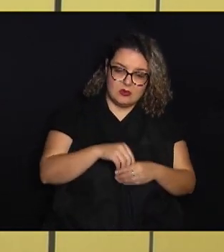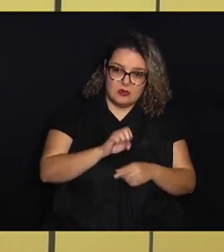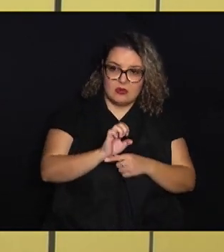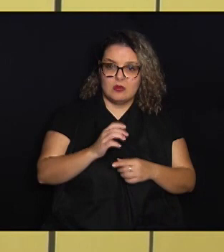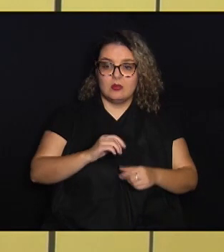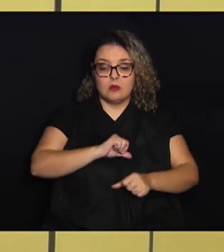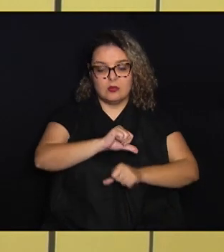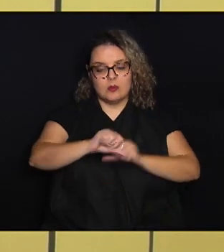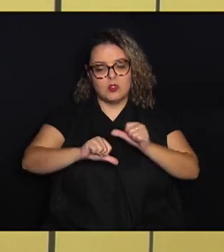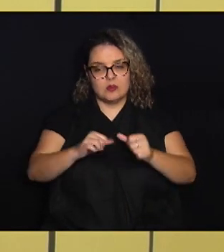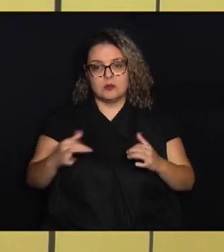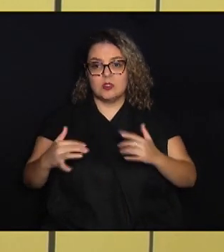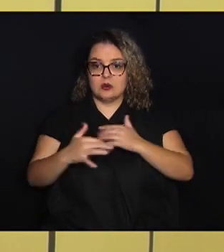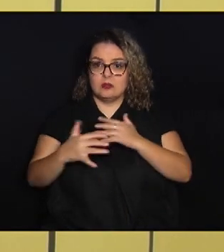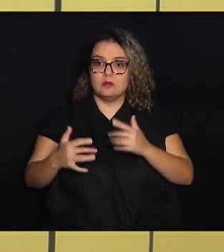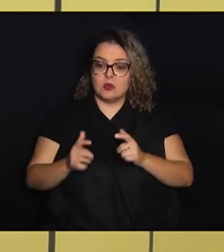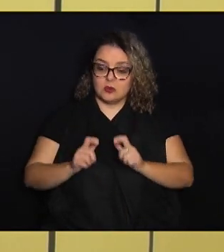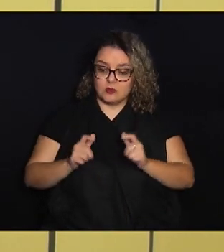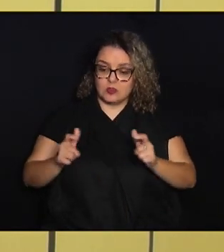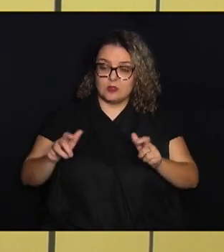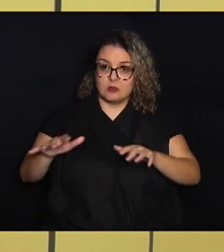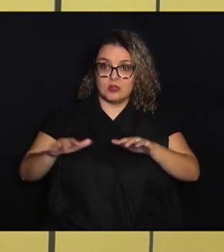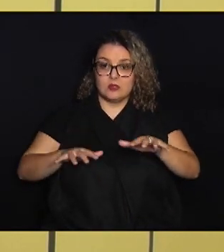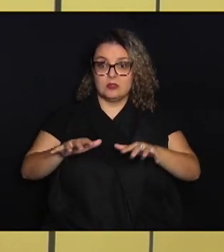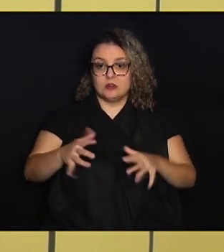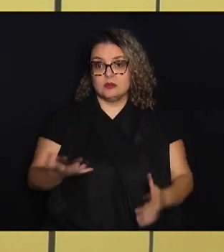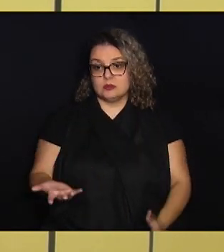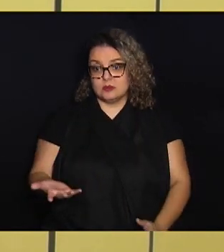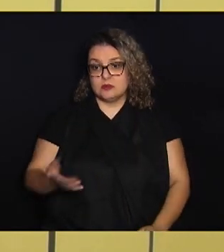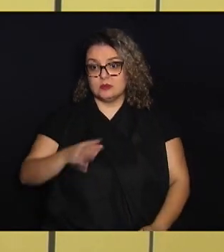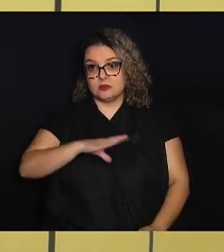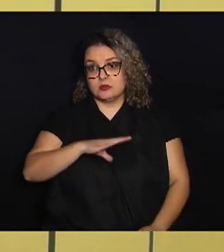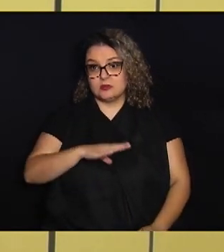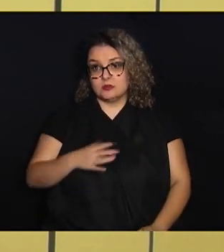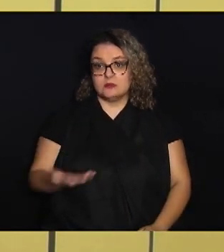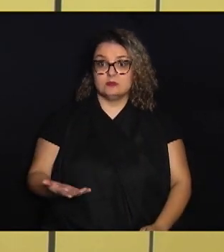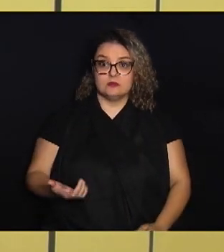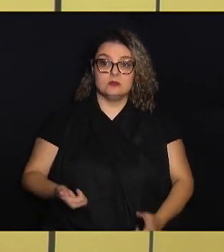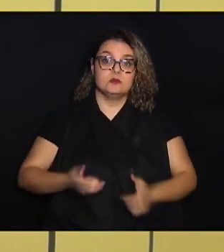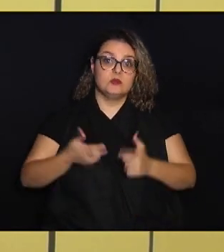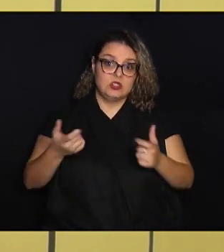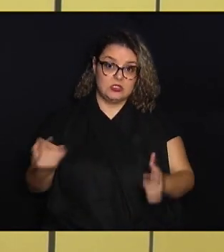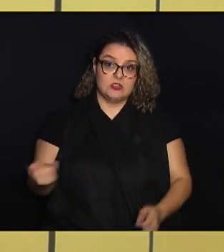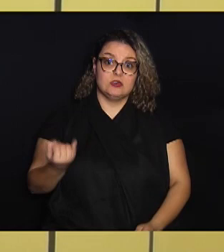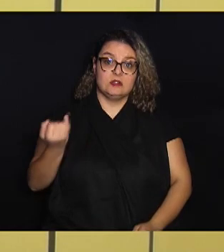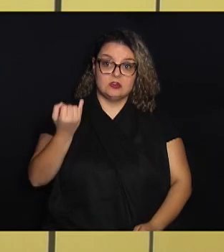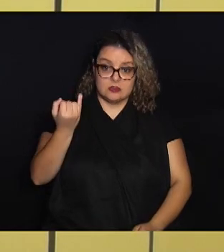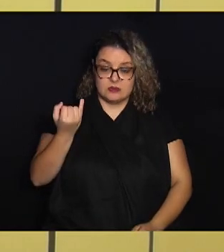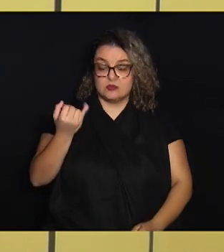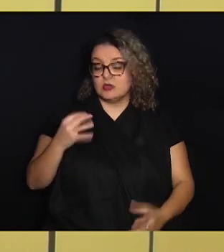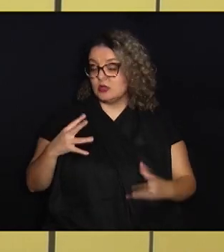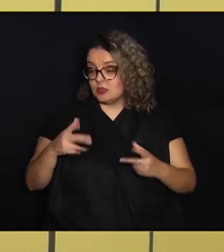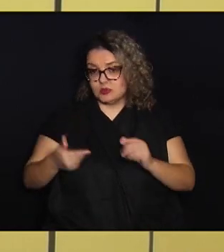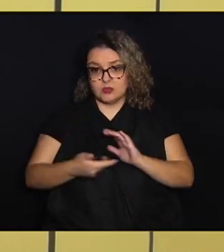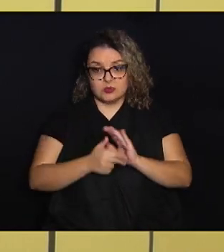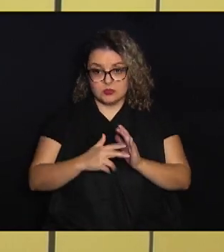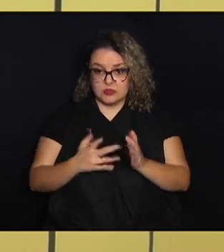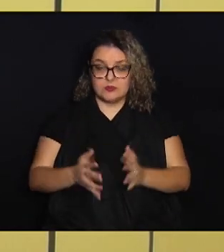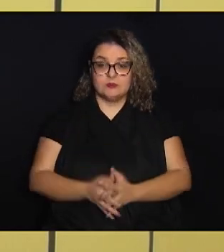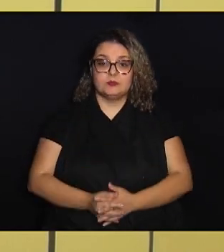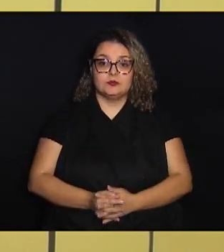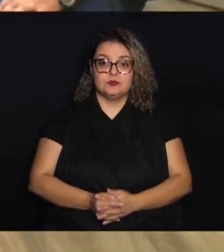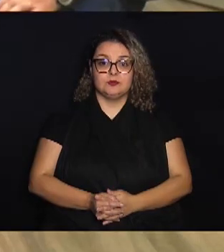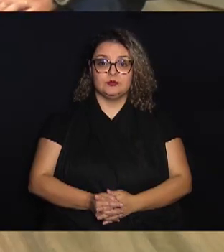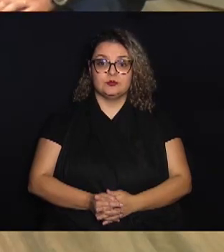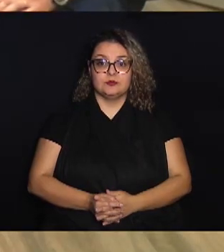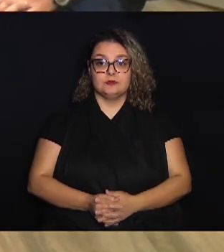estava começando a ganhar áreas de uma cidade de grande importância em todos os sentidos, né? Bom, daria para a